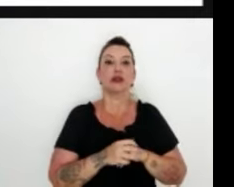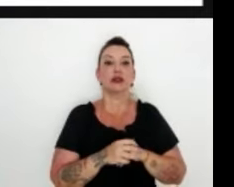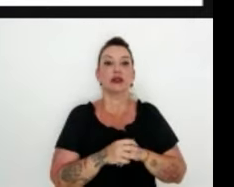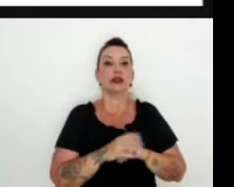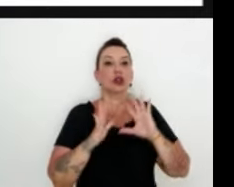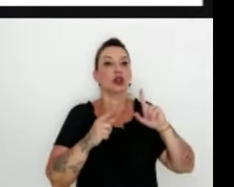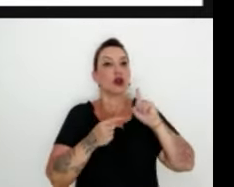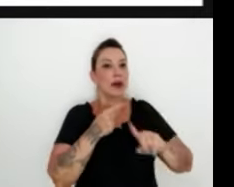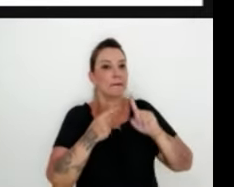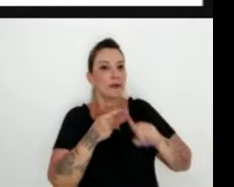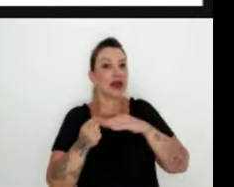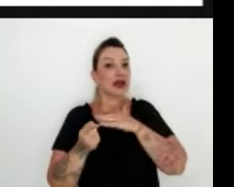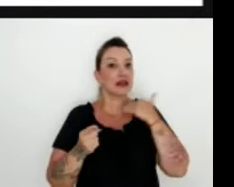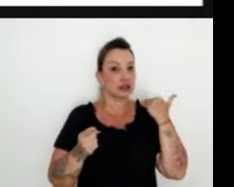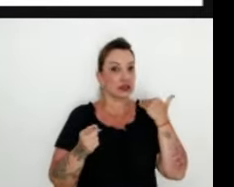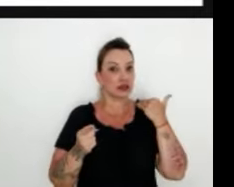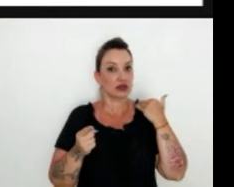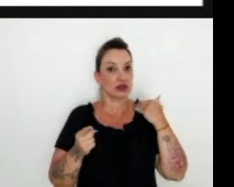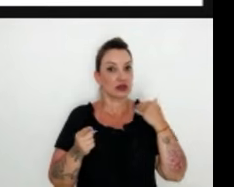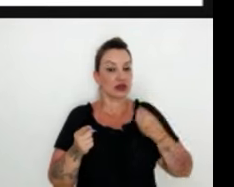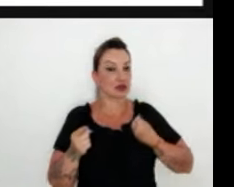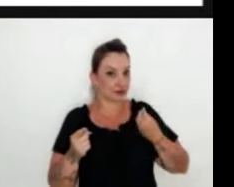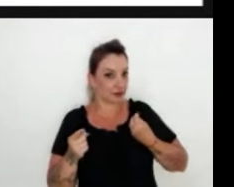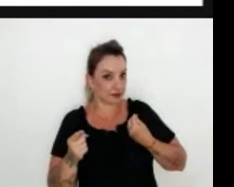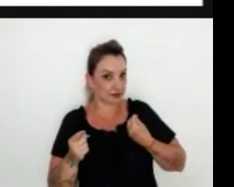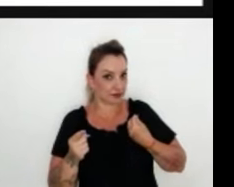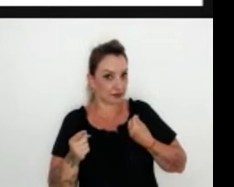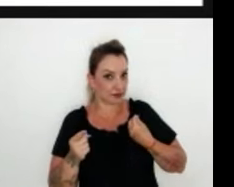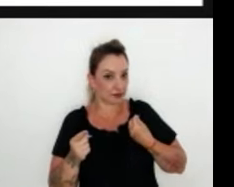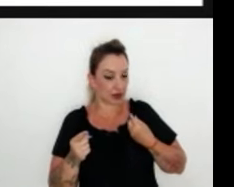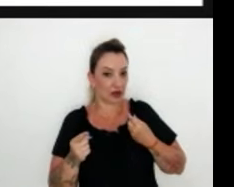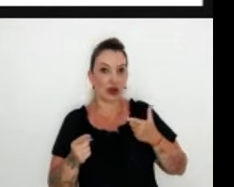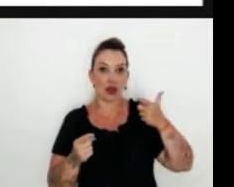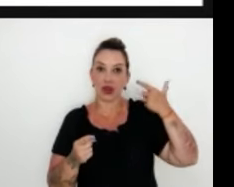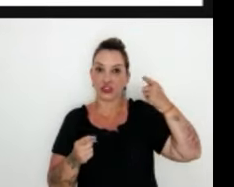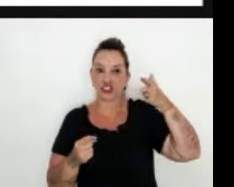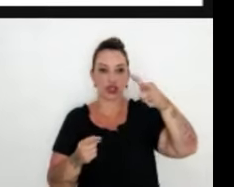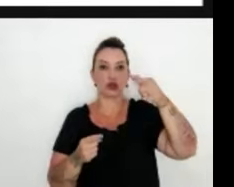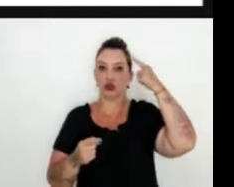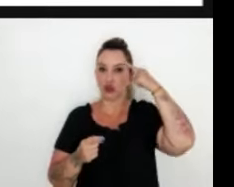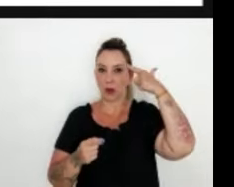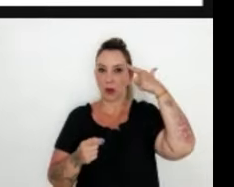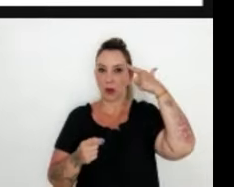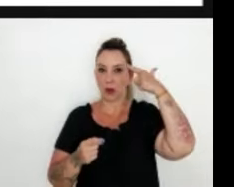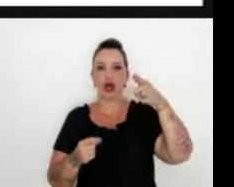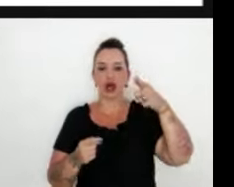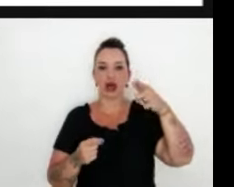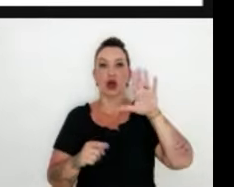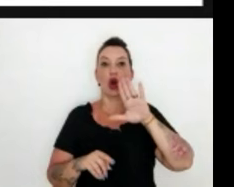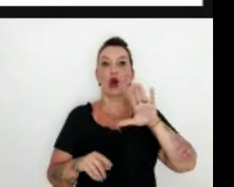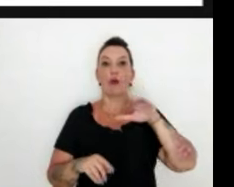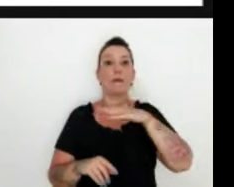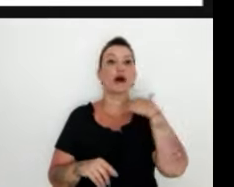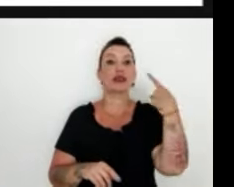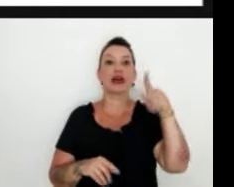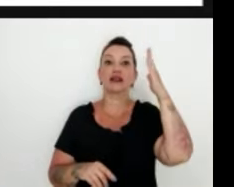morte relatadas, estão desde "vou dar um tiro na sua cabeça", ou "vou te matar, eu sei onde você